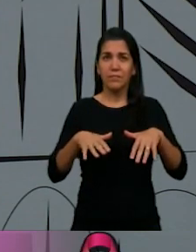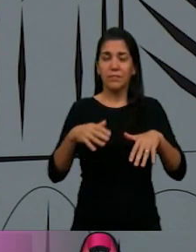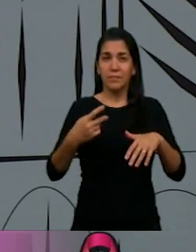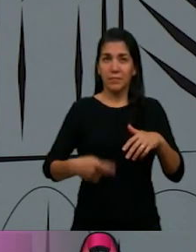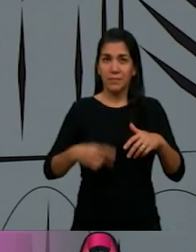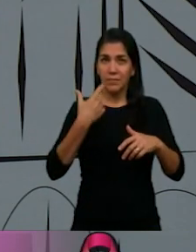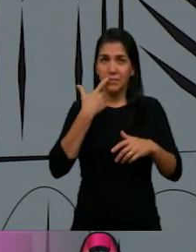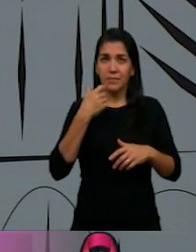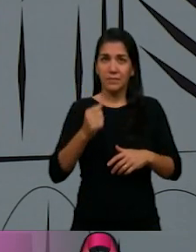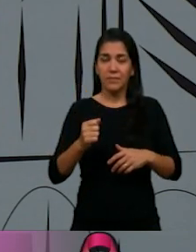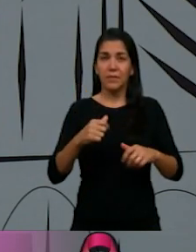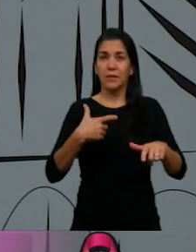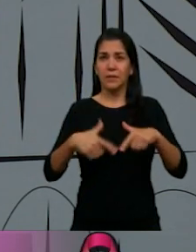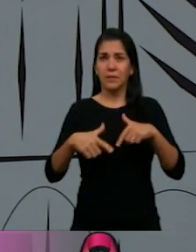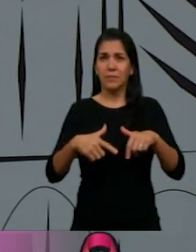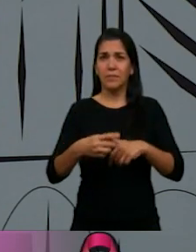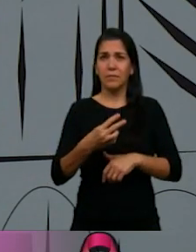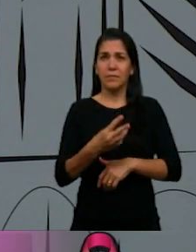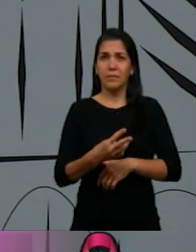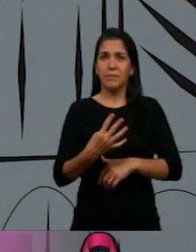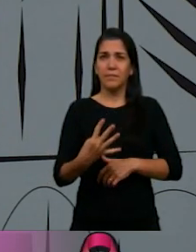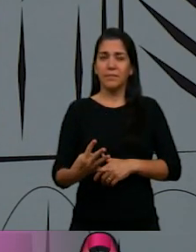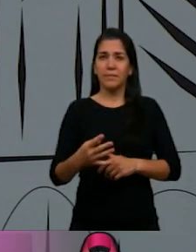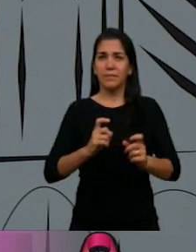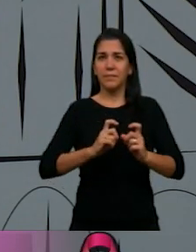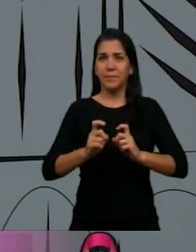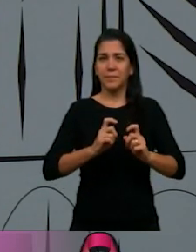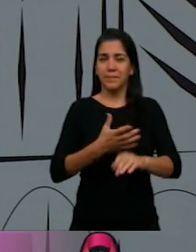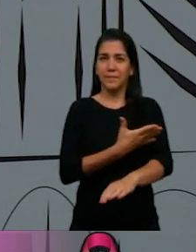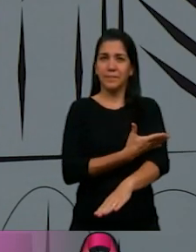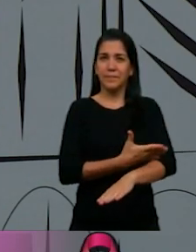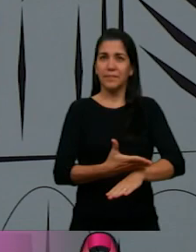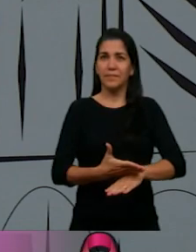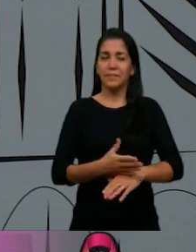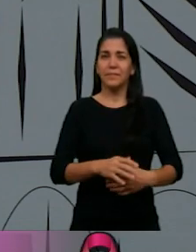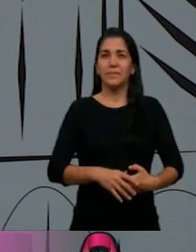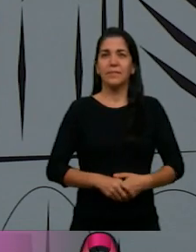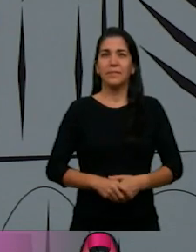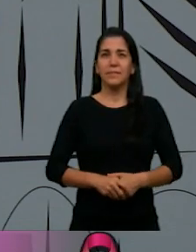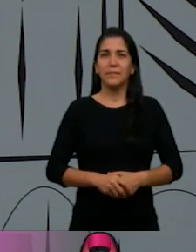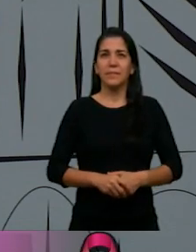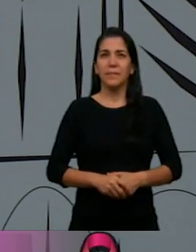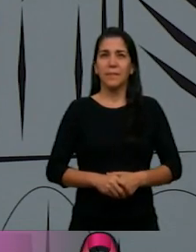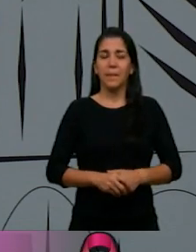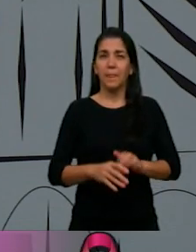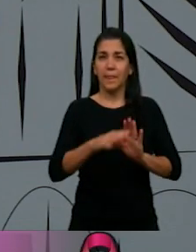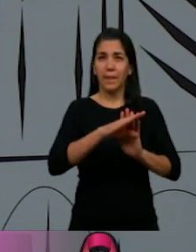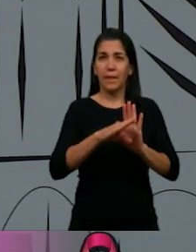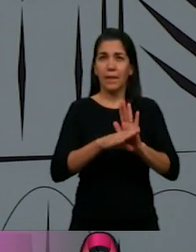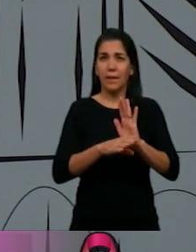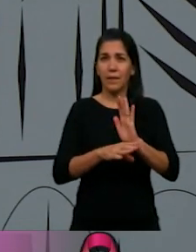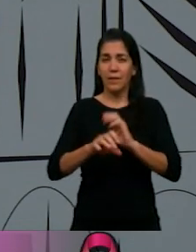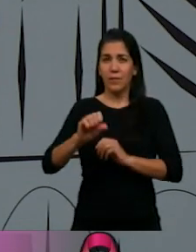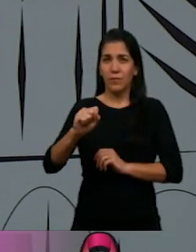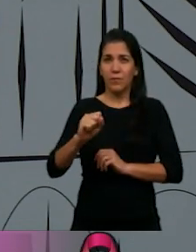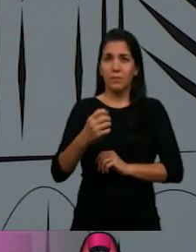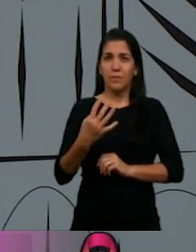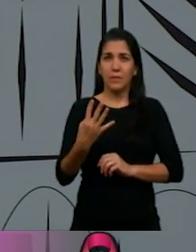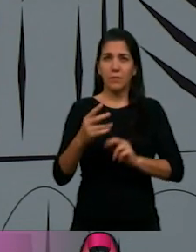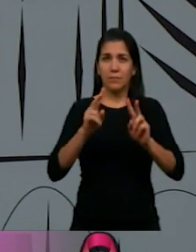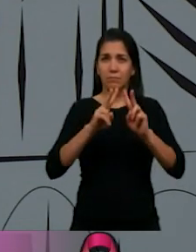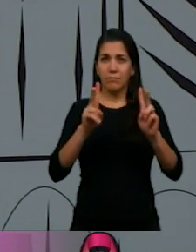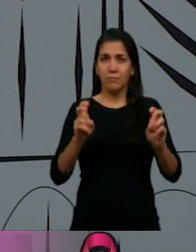Araçatuba os trabalhos da 34ª sessão ordinária do ano. A pauta traz 8 itens,